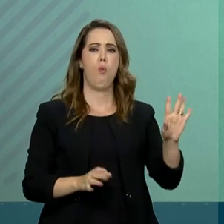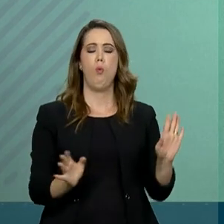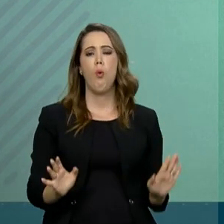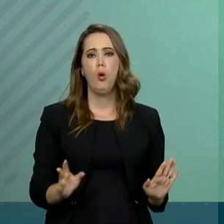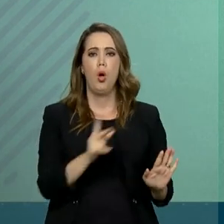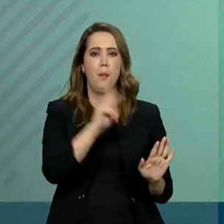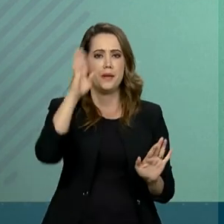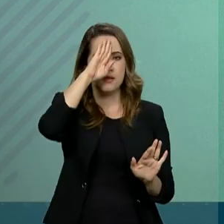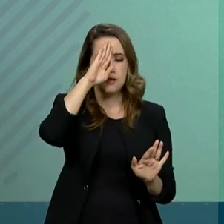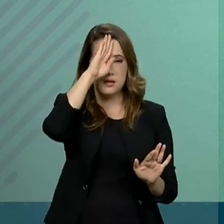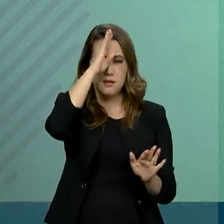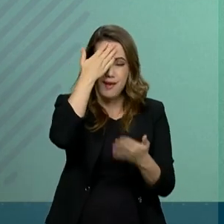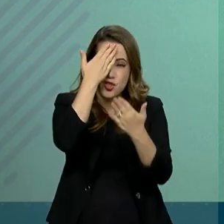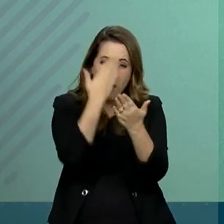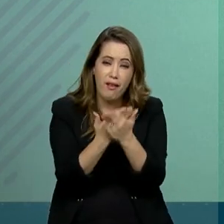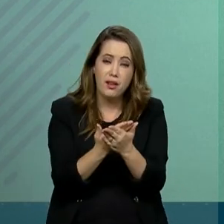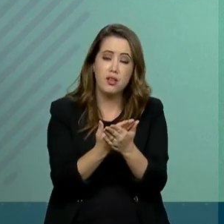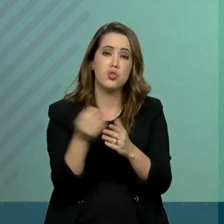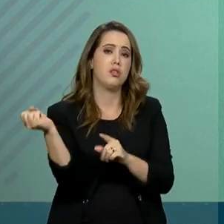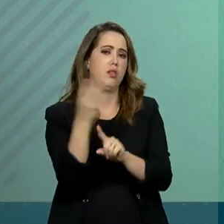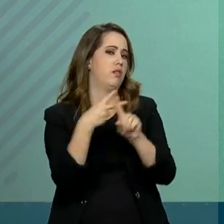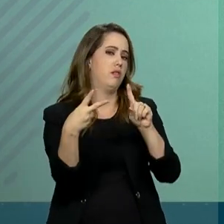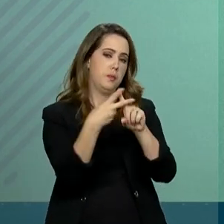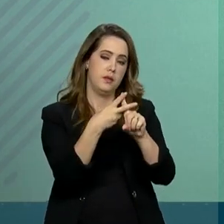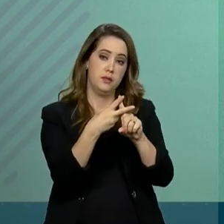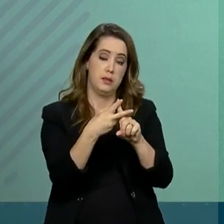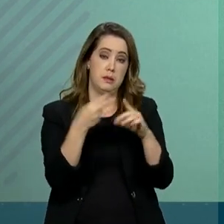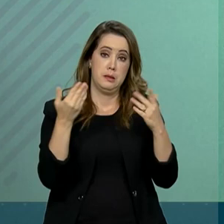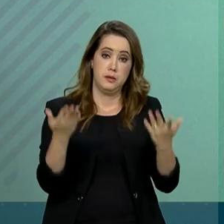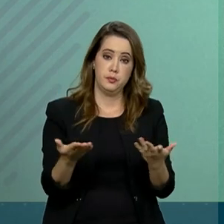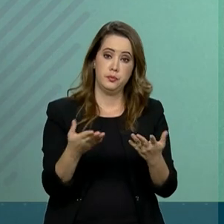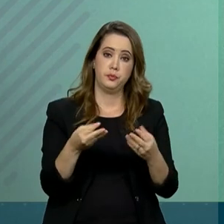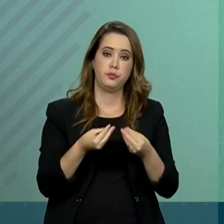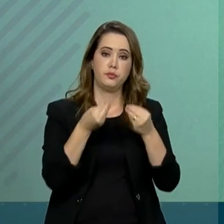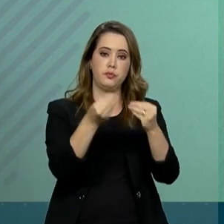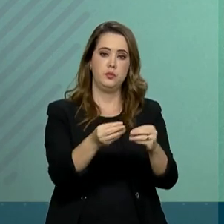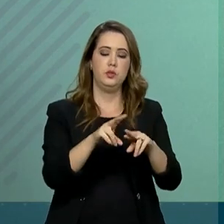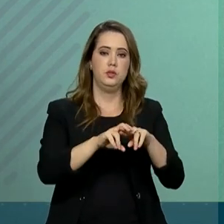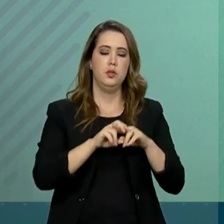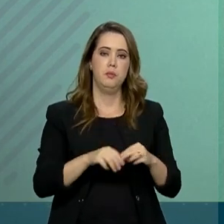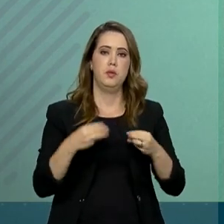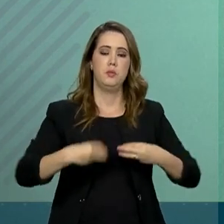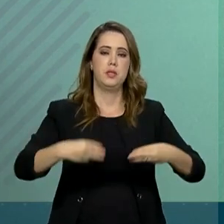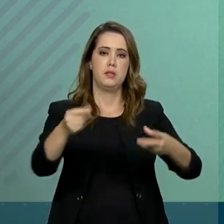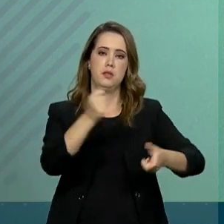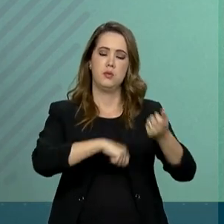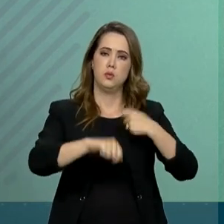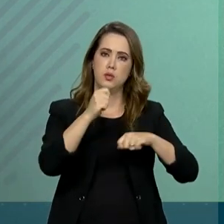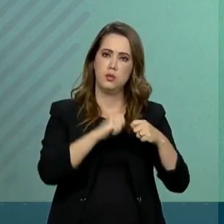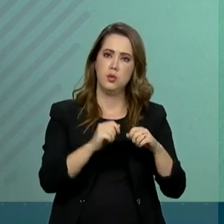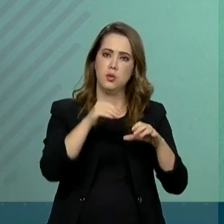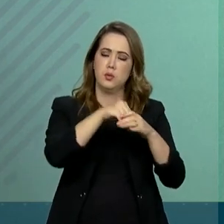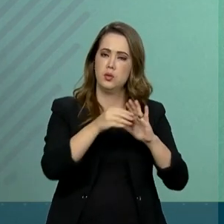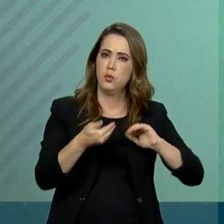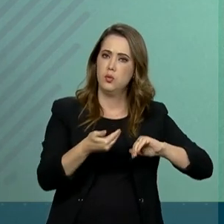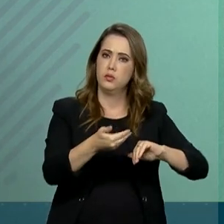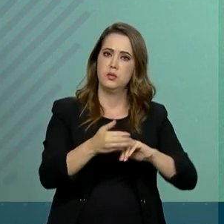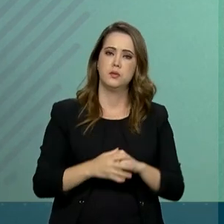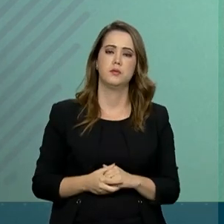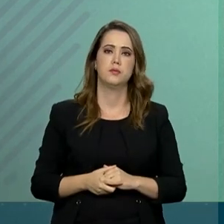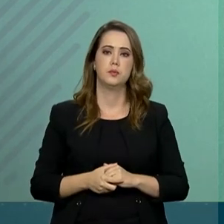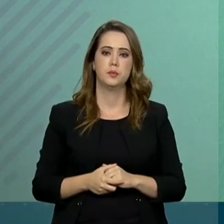no teor da proposta da nova previdência encaminhada pelo ministério da economia ao congresso